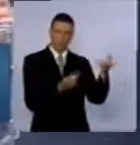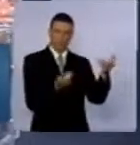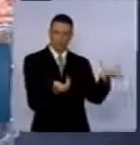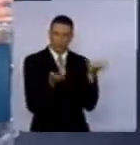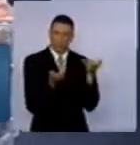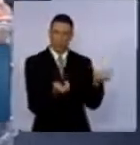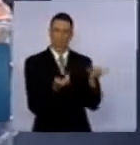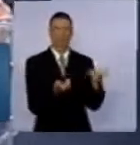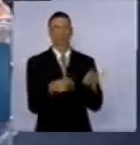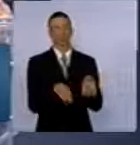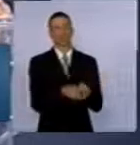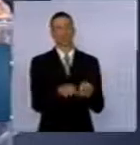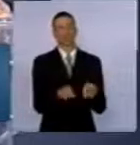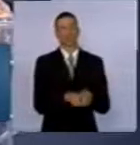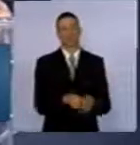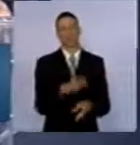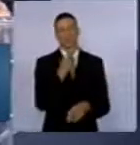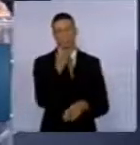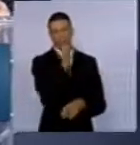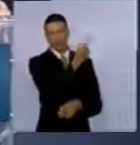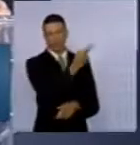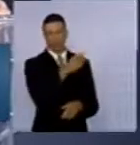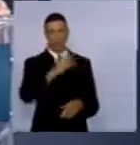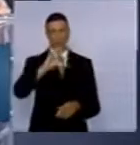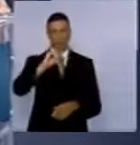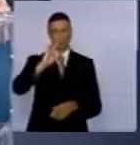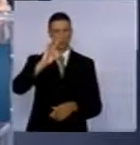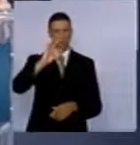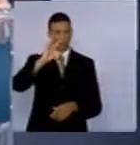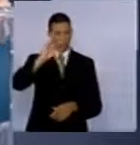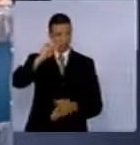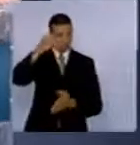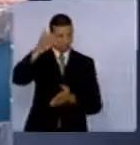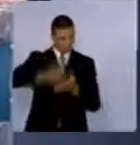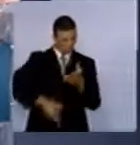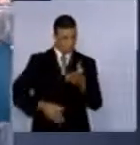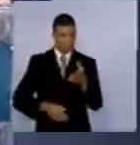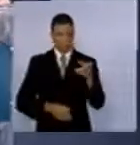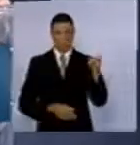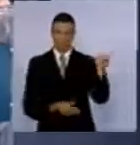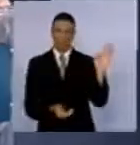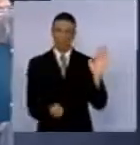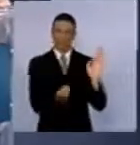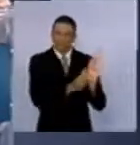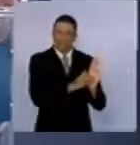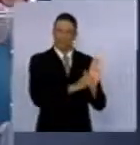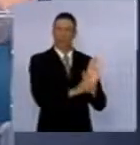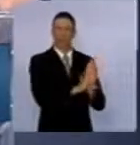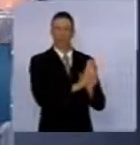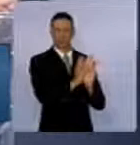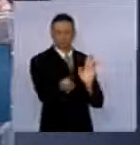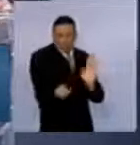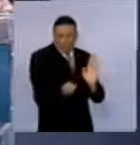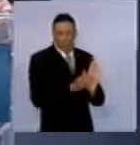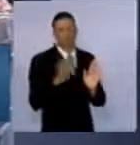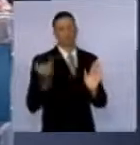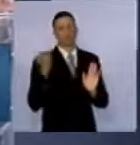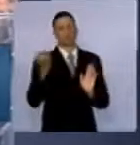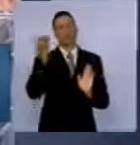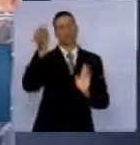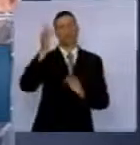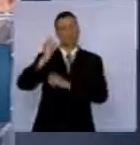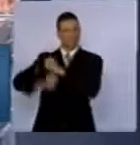que, de fato, essa cota fosse considerada ao longo desse tempo e que, nesses próximos 10 anos,